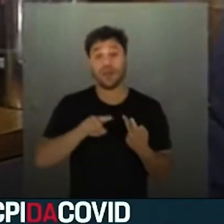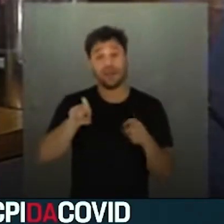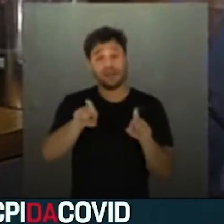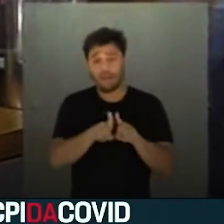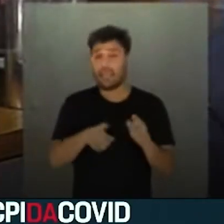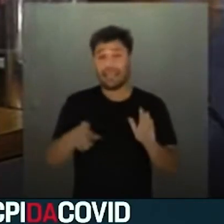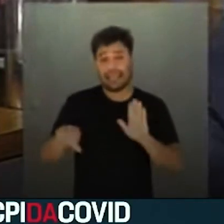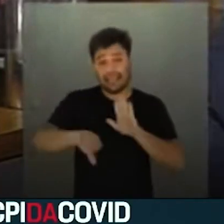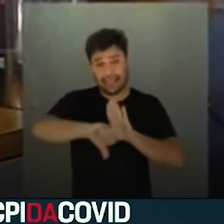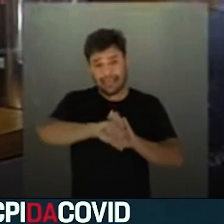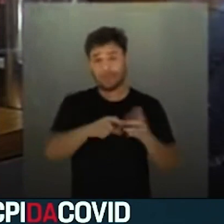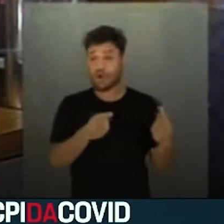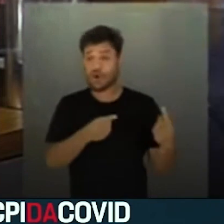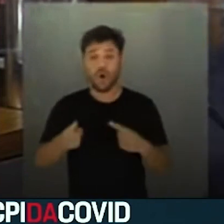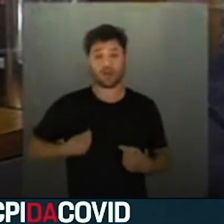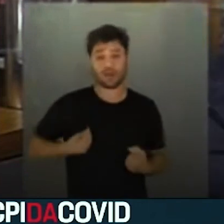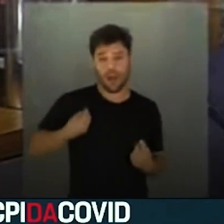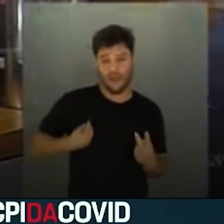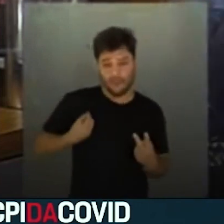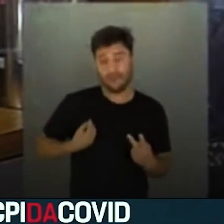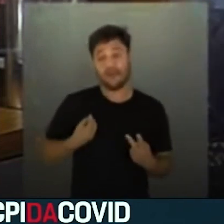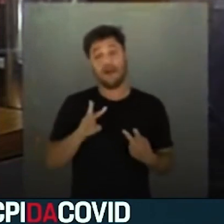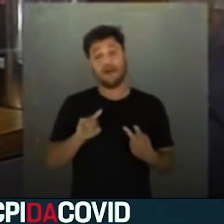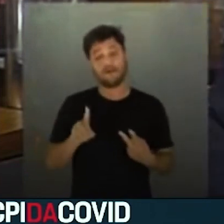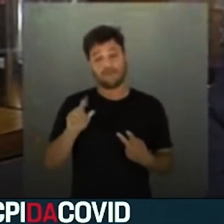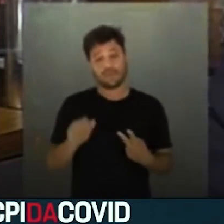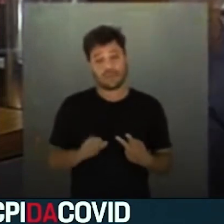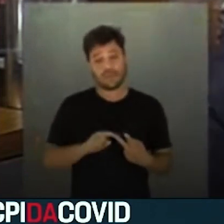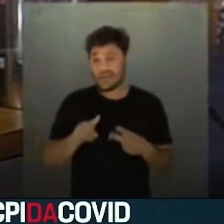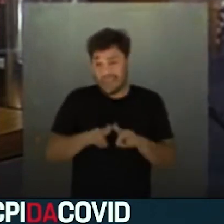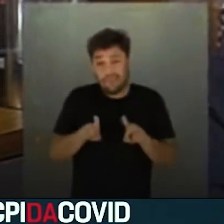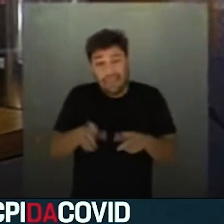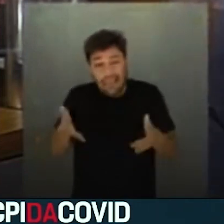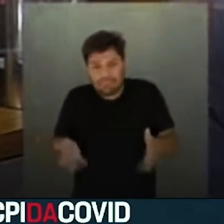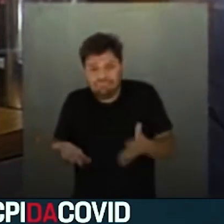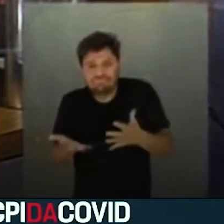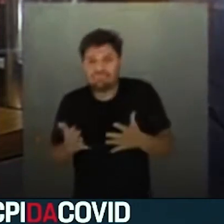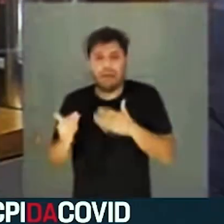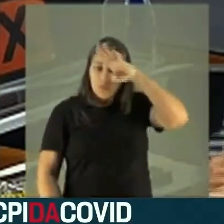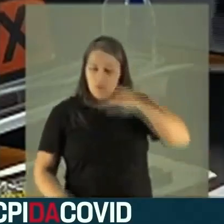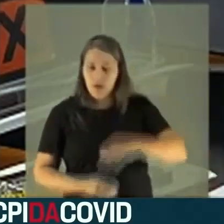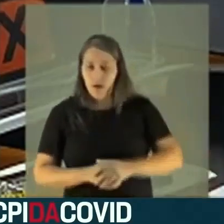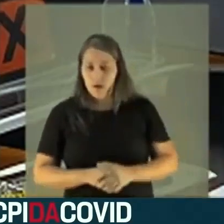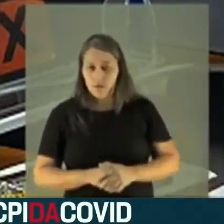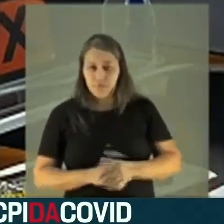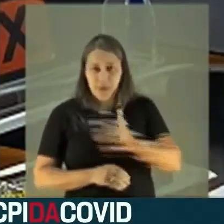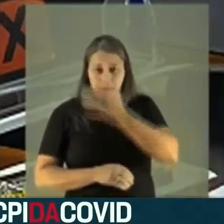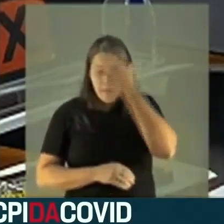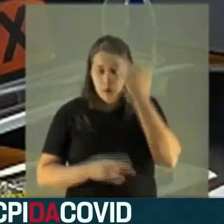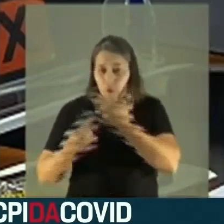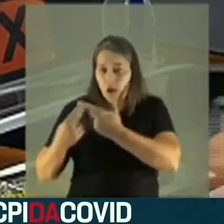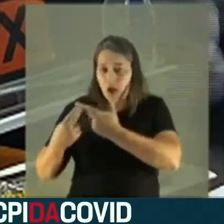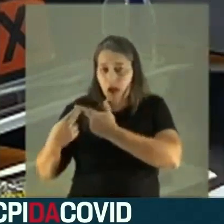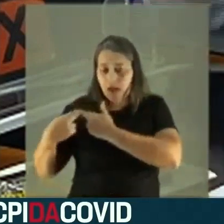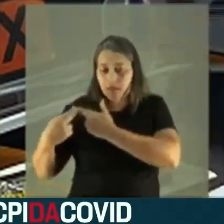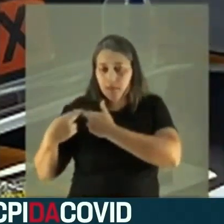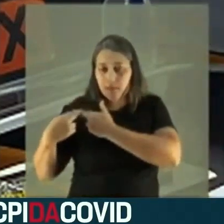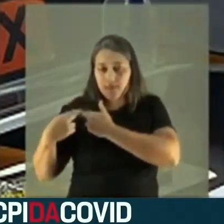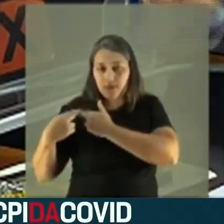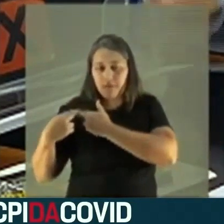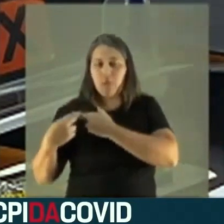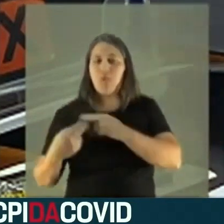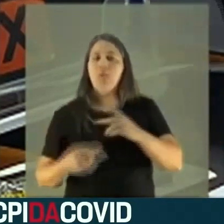contra a vida, ele praticou o extermínio da população brasileira. O responsável